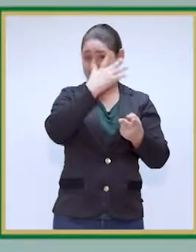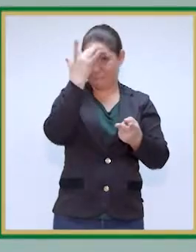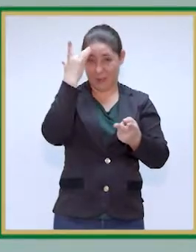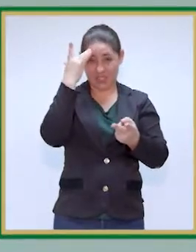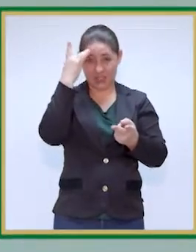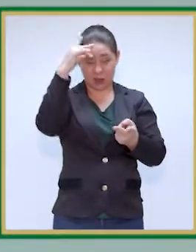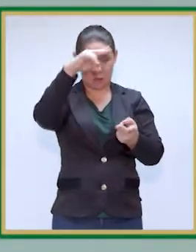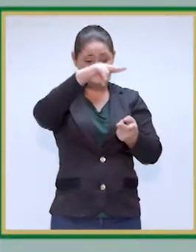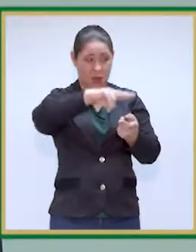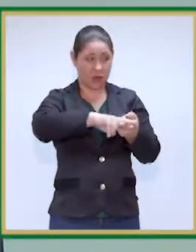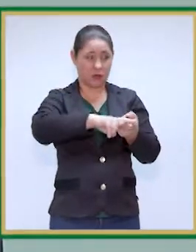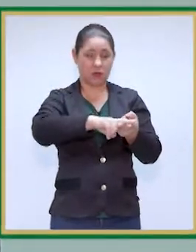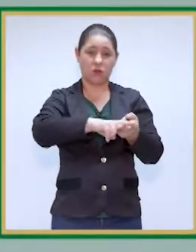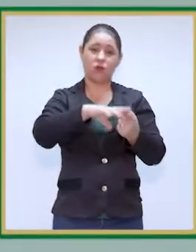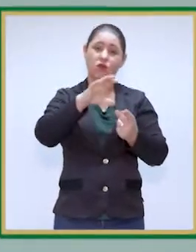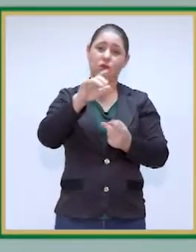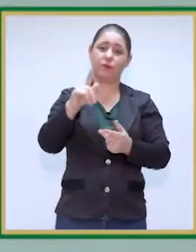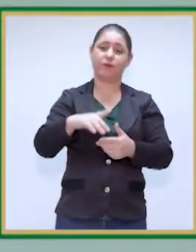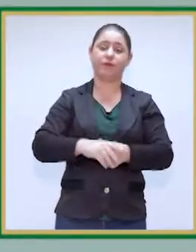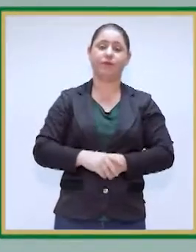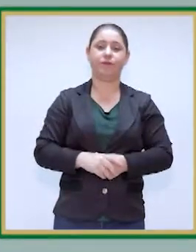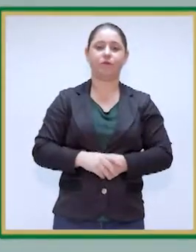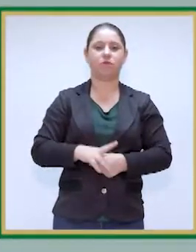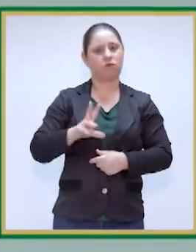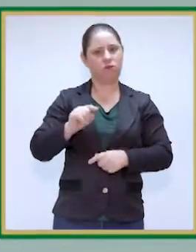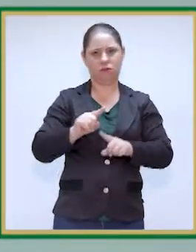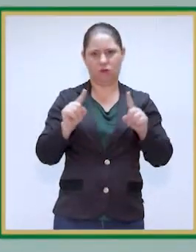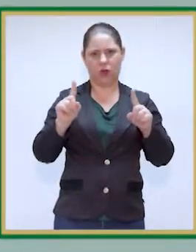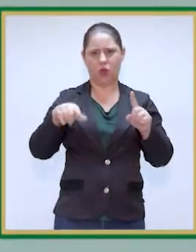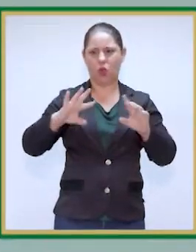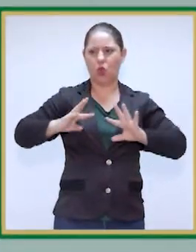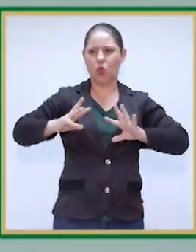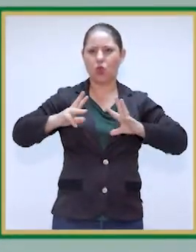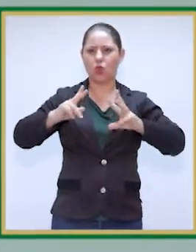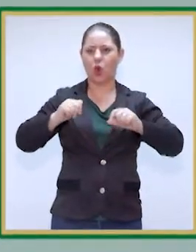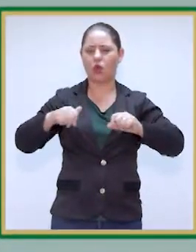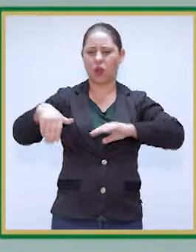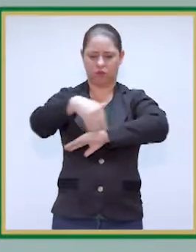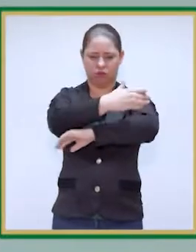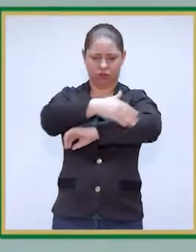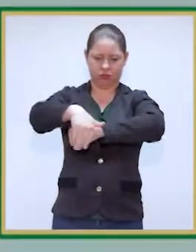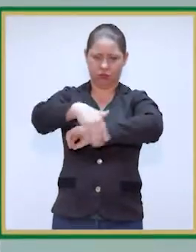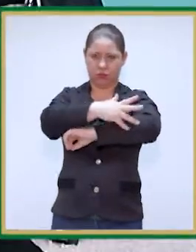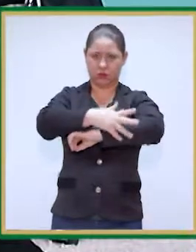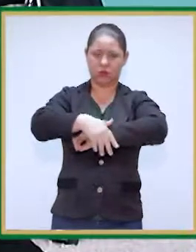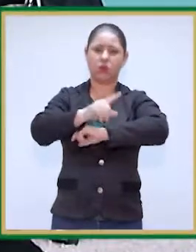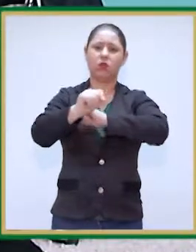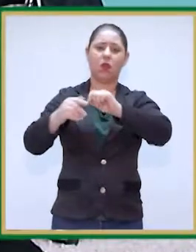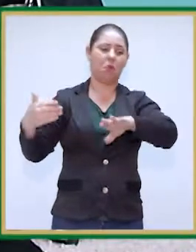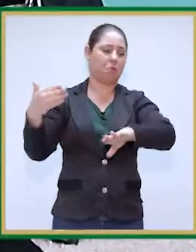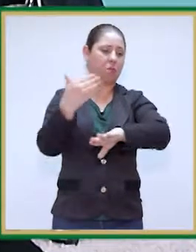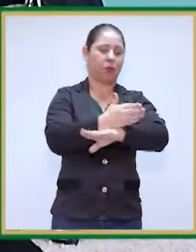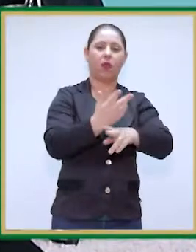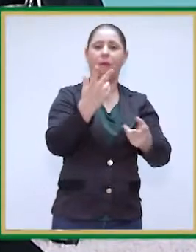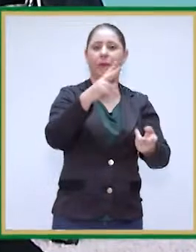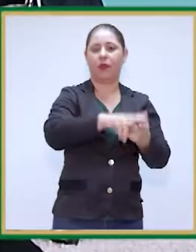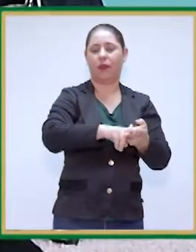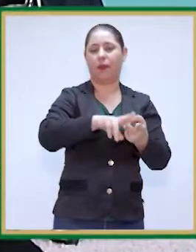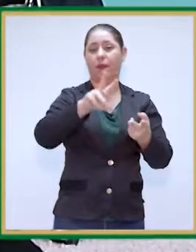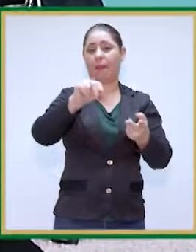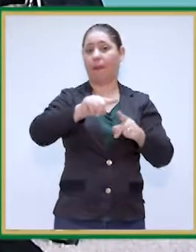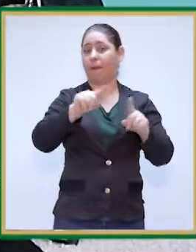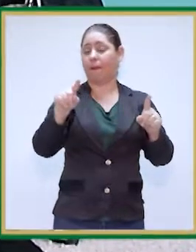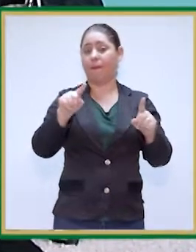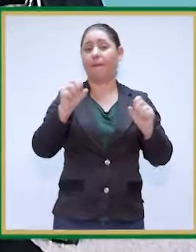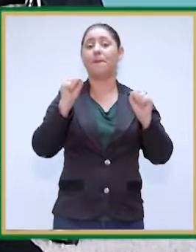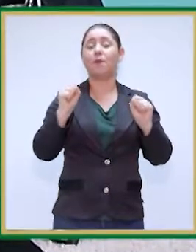3.400 pessoas entraram nos presídios de Campo Grande. Isso não quer dizer que todas estavam na rua e entraram no presídio.